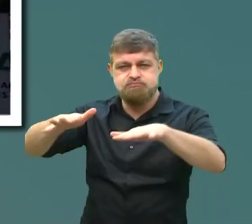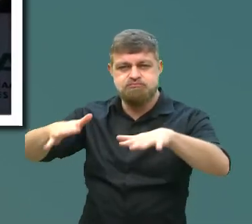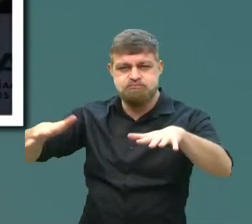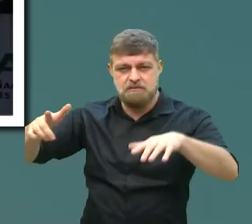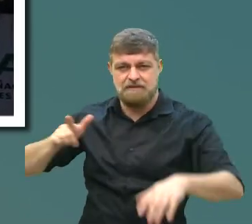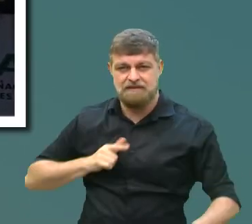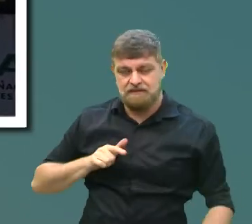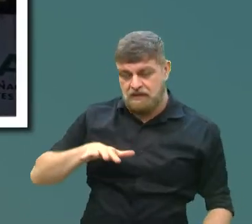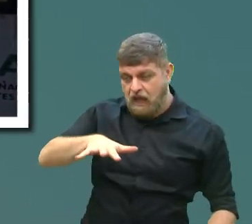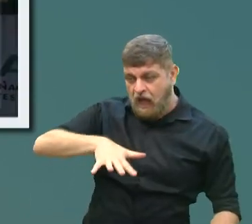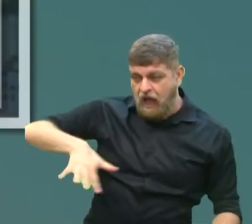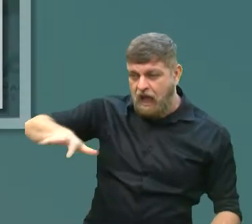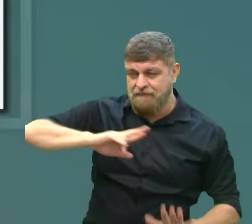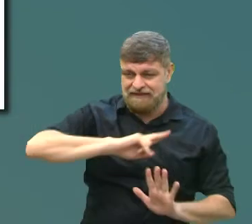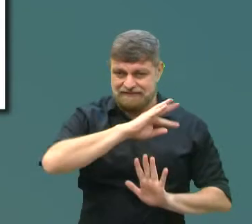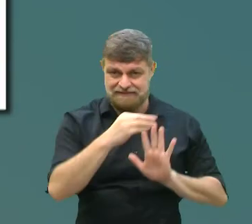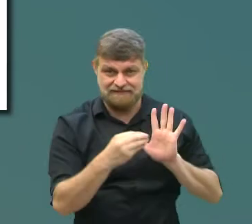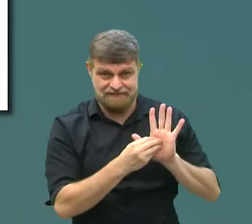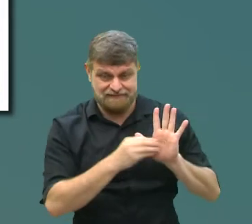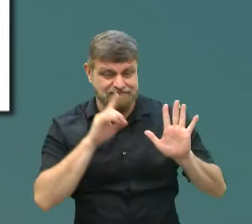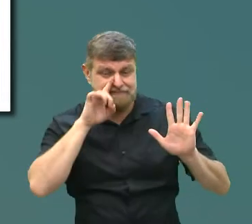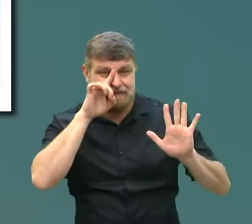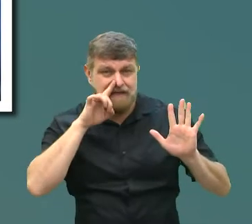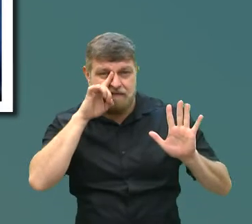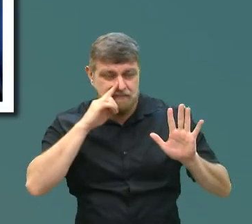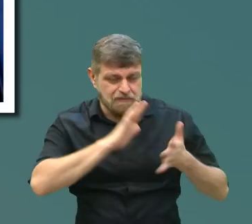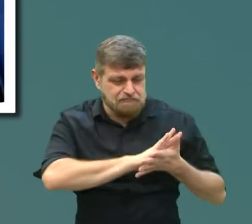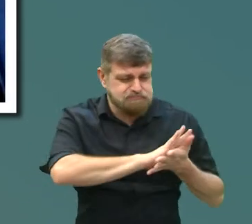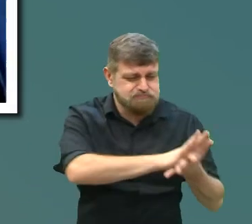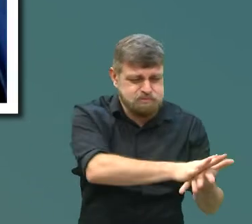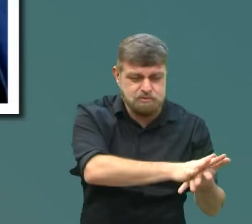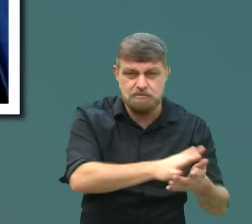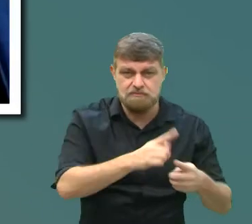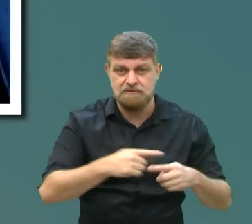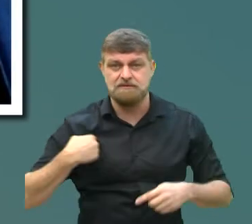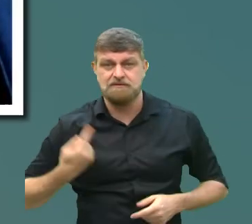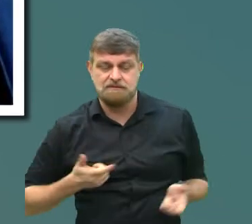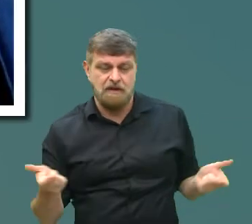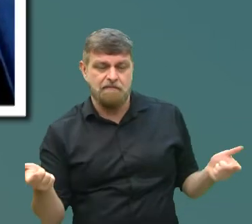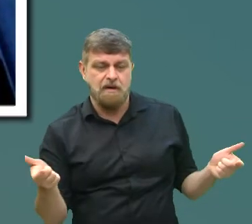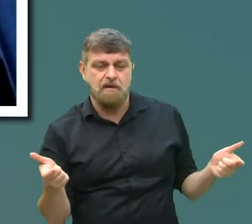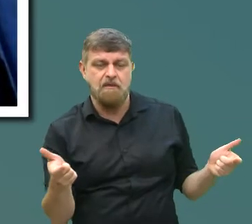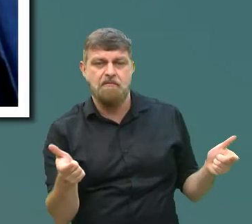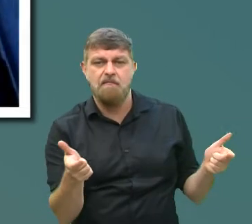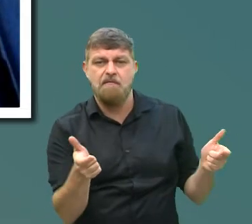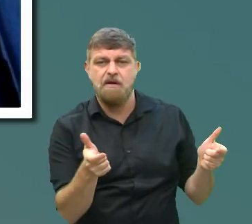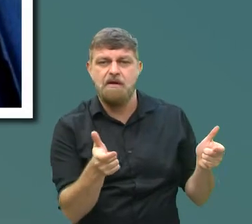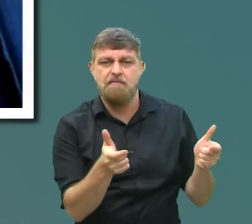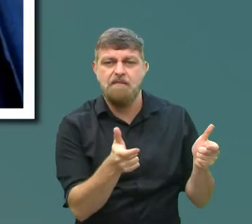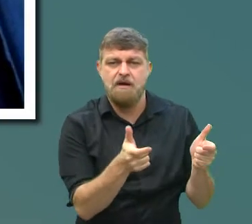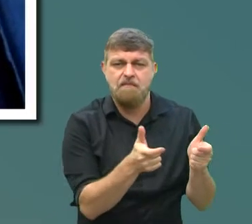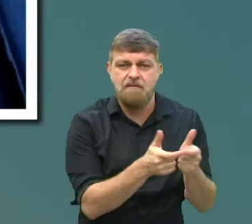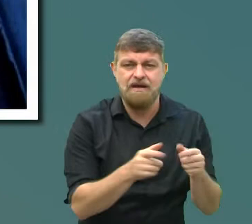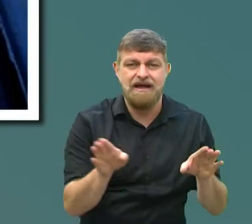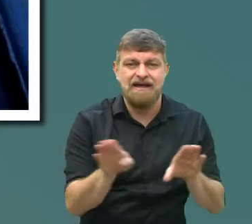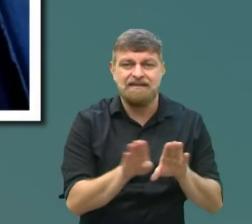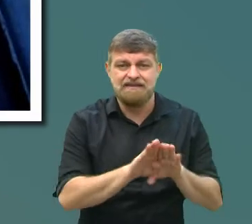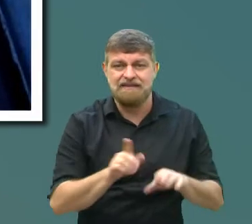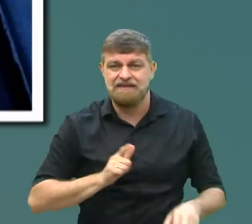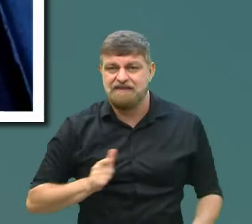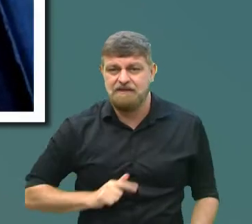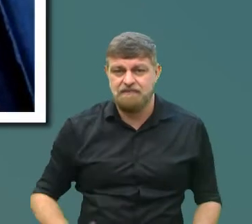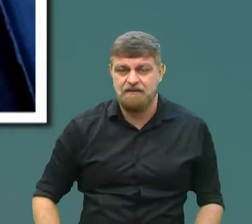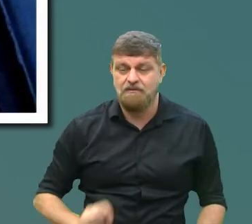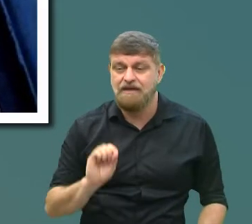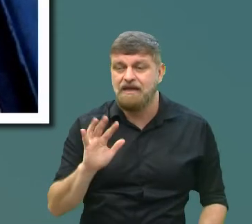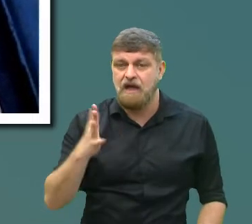Atlântica é um dos ecossistemas mais ameaçados do planeta, porque nós estamos perdendo muita floresta e perdendo de forma